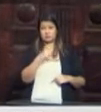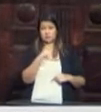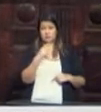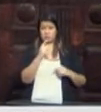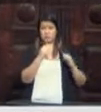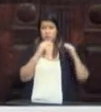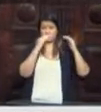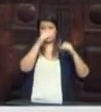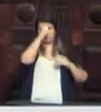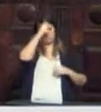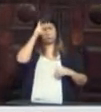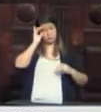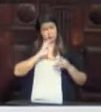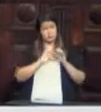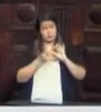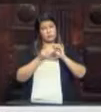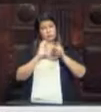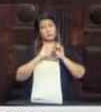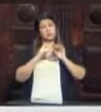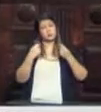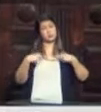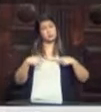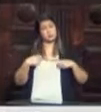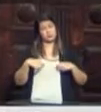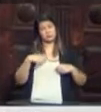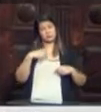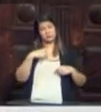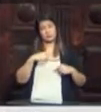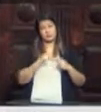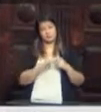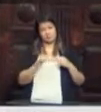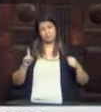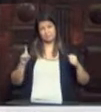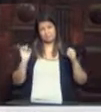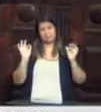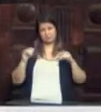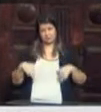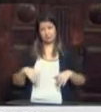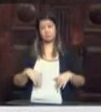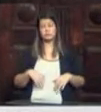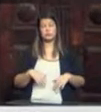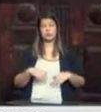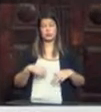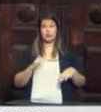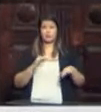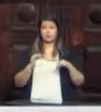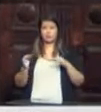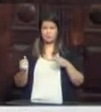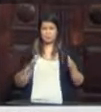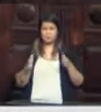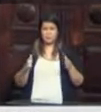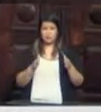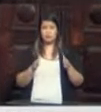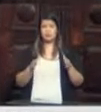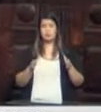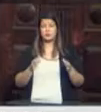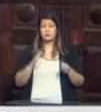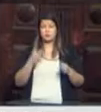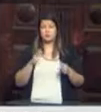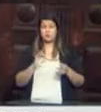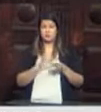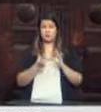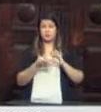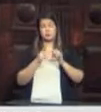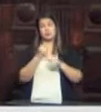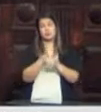pública olímpica, você deve sair ao final do evento. A previsão, inclusive, do encerramento da autoridade pública olímpica seria